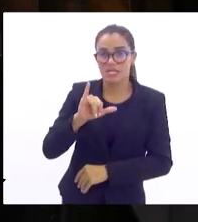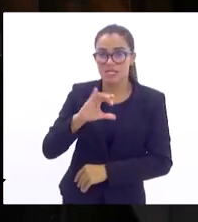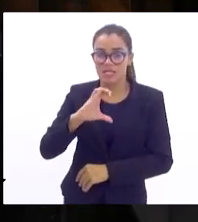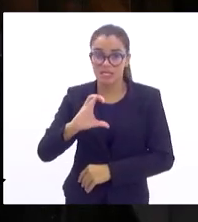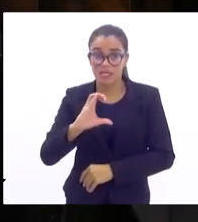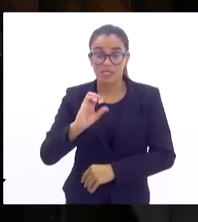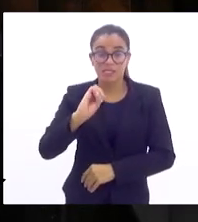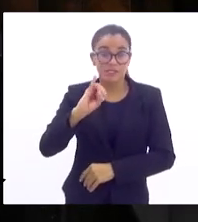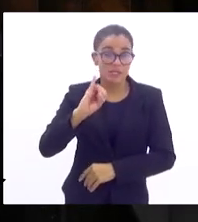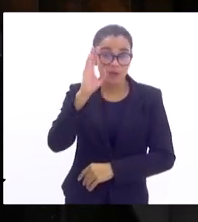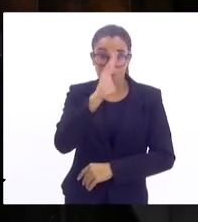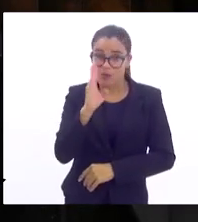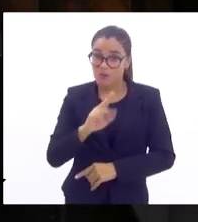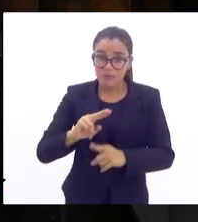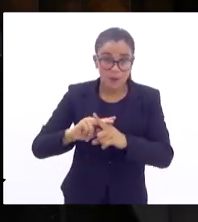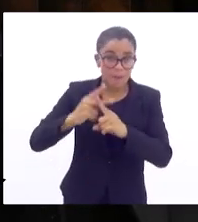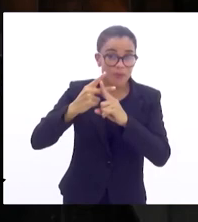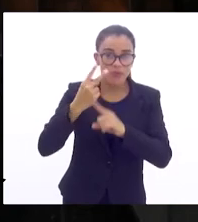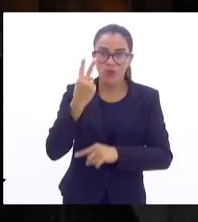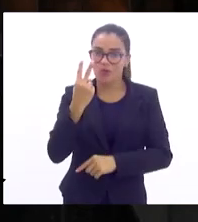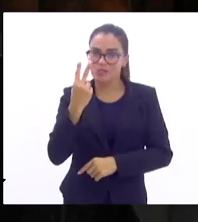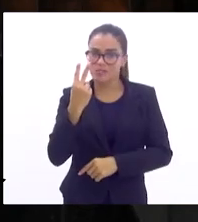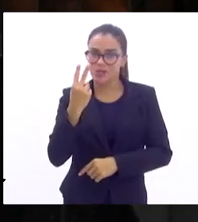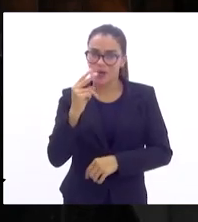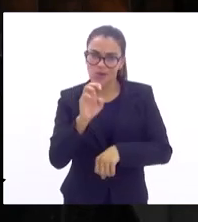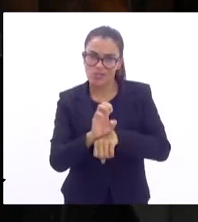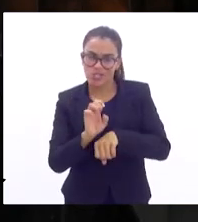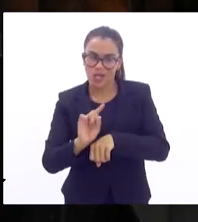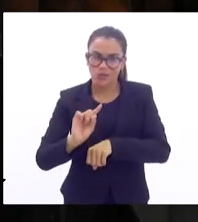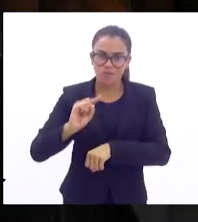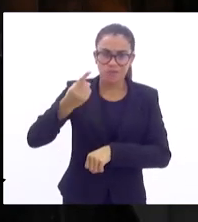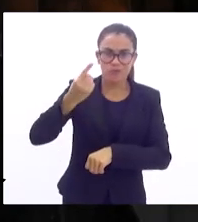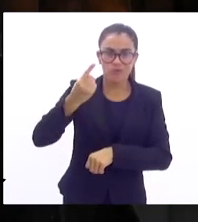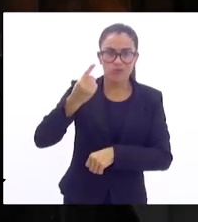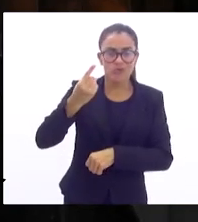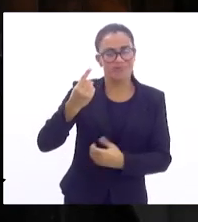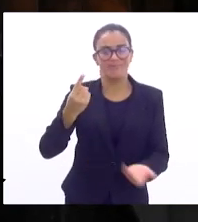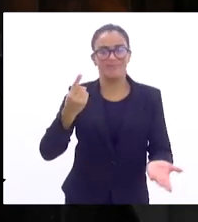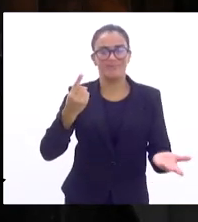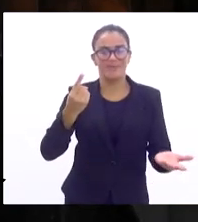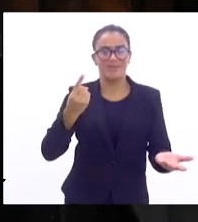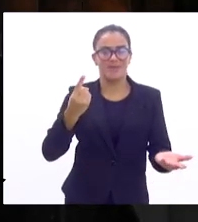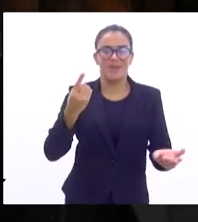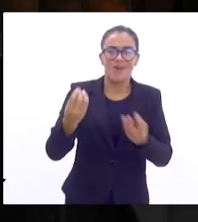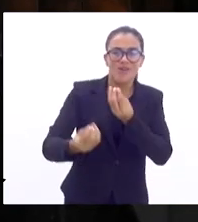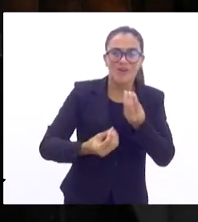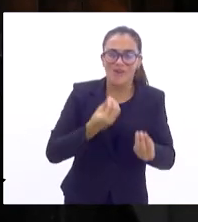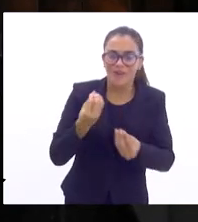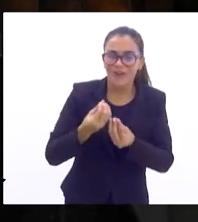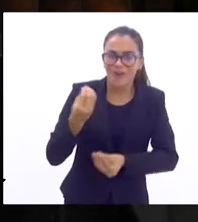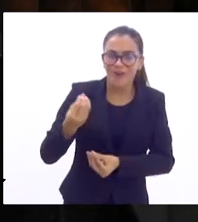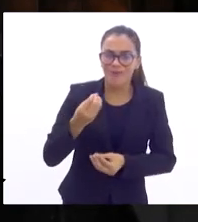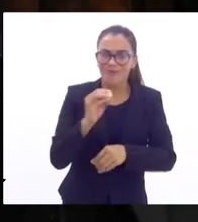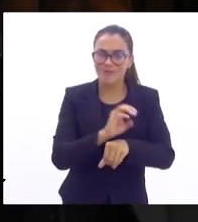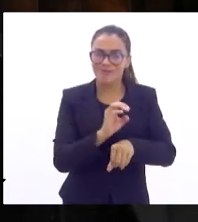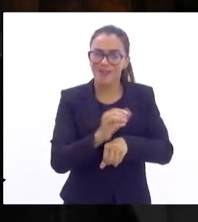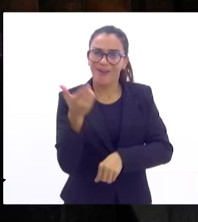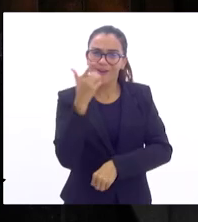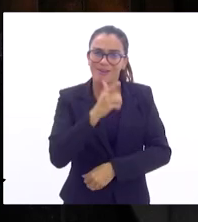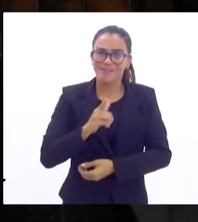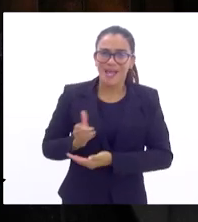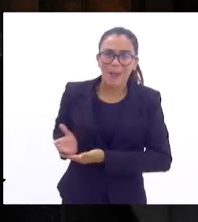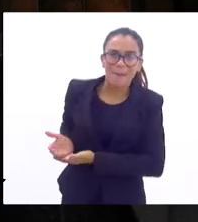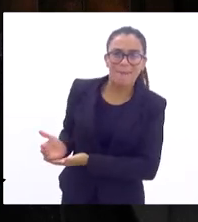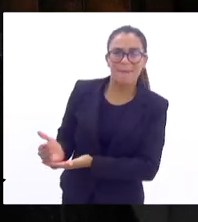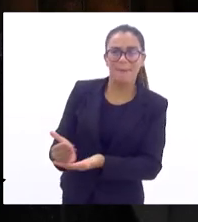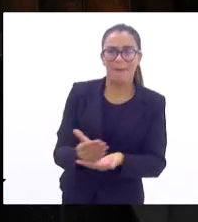o Brasil cresce dois e o estado cresce um como é que eu posso ter recursos